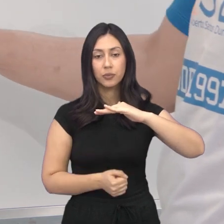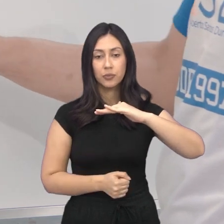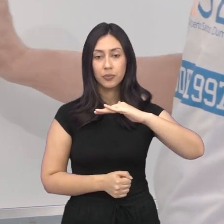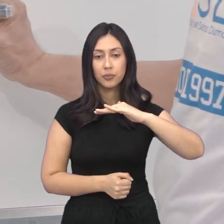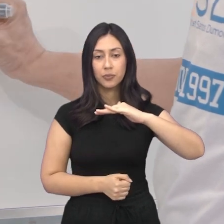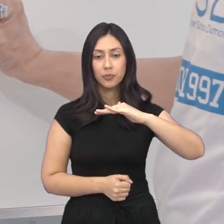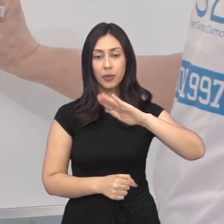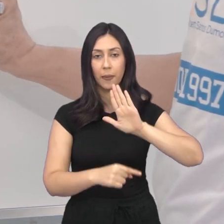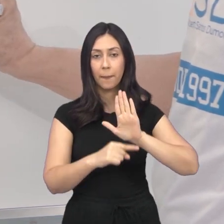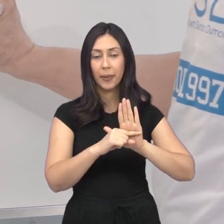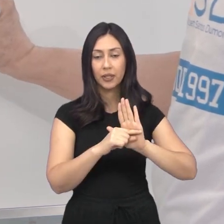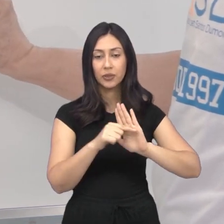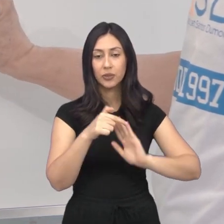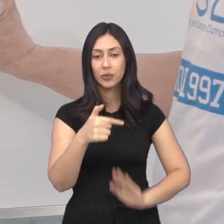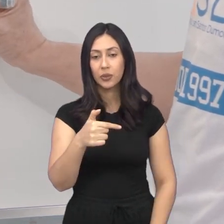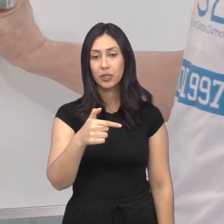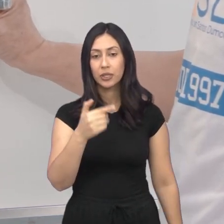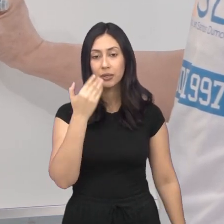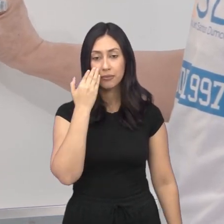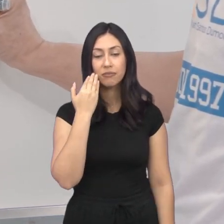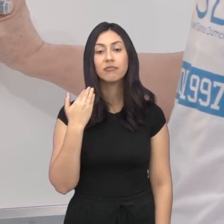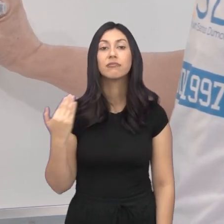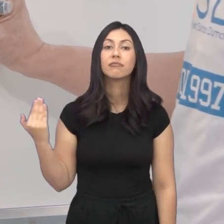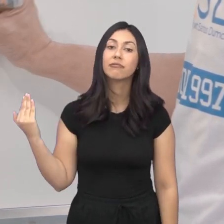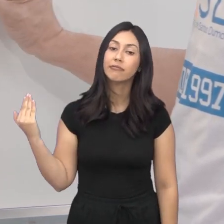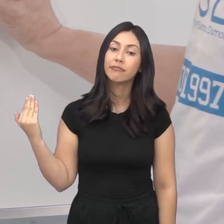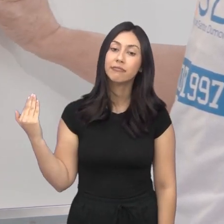Sobre menos 2.